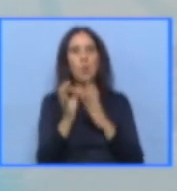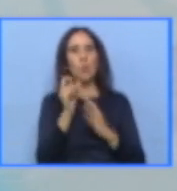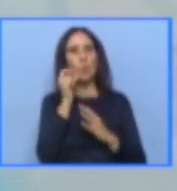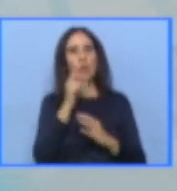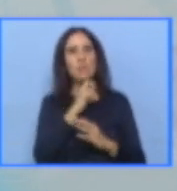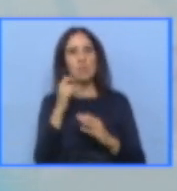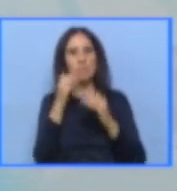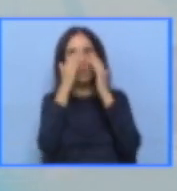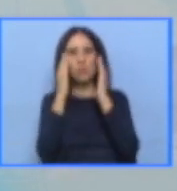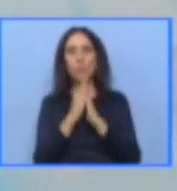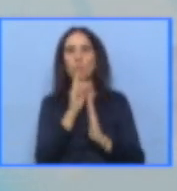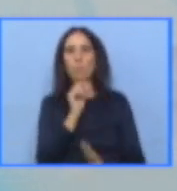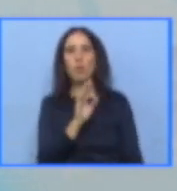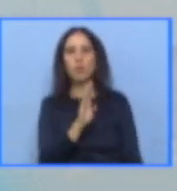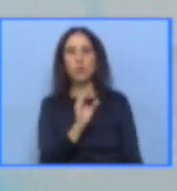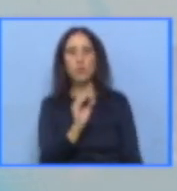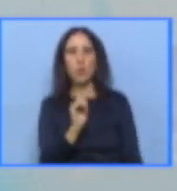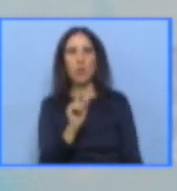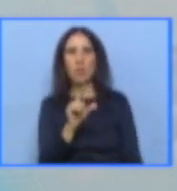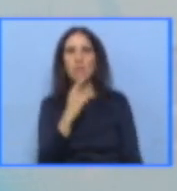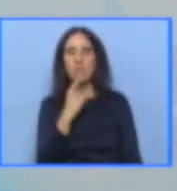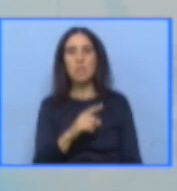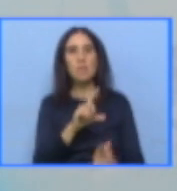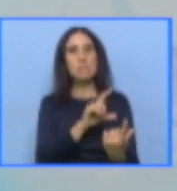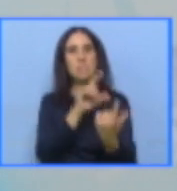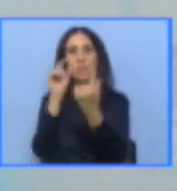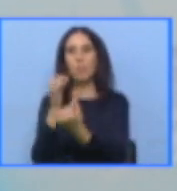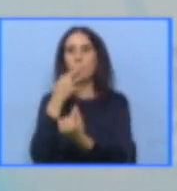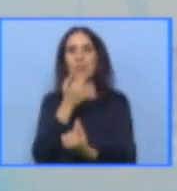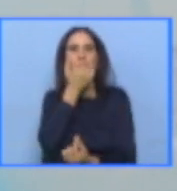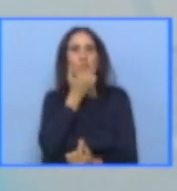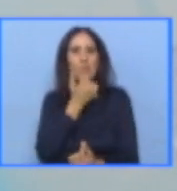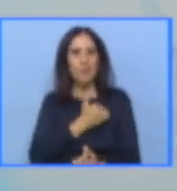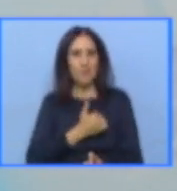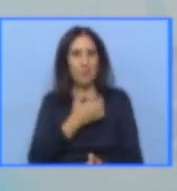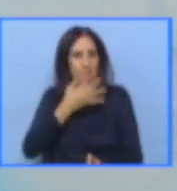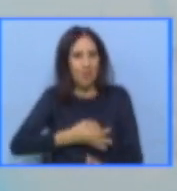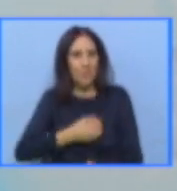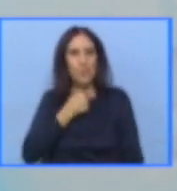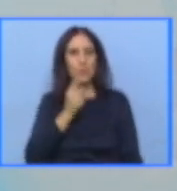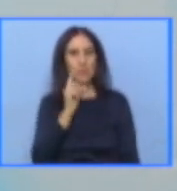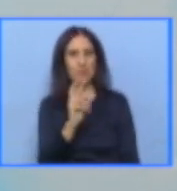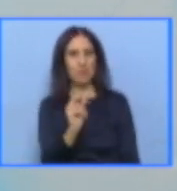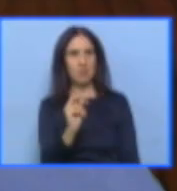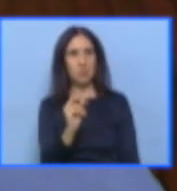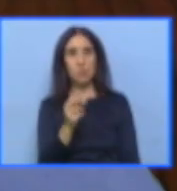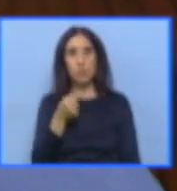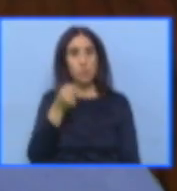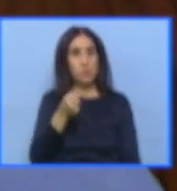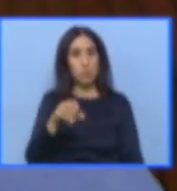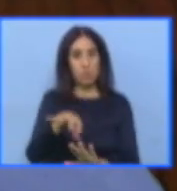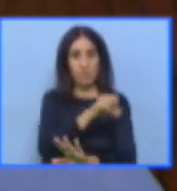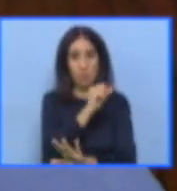seminarista chamado Joel que diz assim, e saíram de lá todos satisfeitos, toda a gente. No dia 13 de agosto, em que os pastorinhos foram